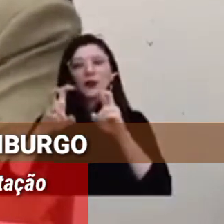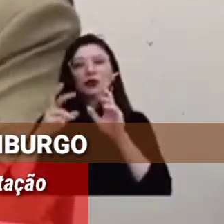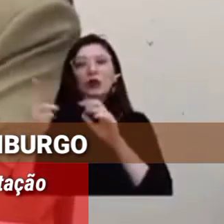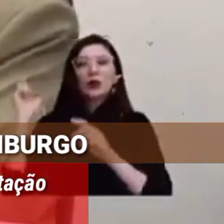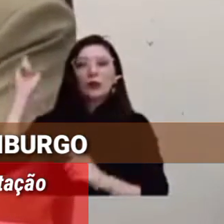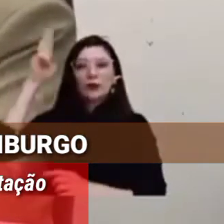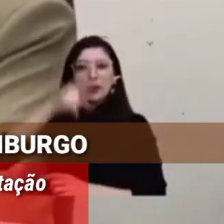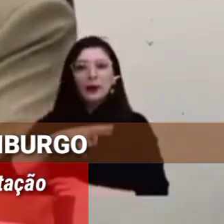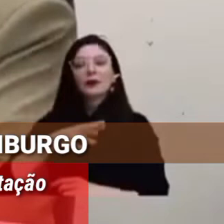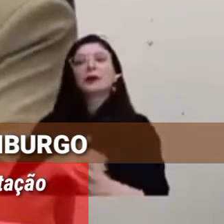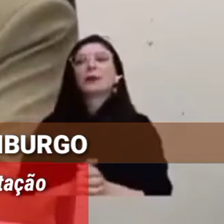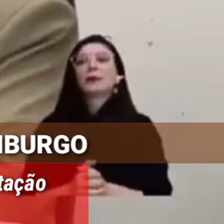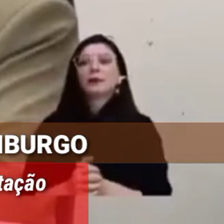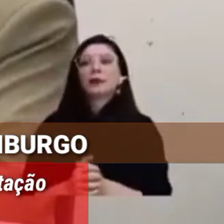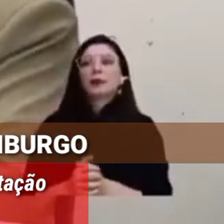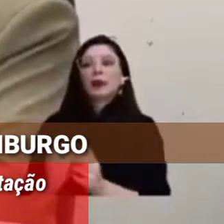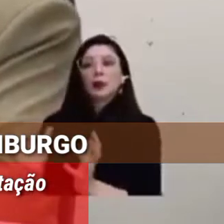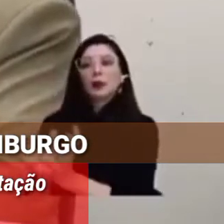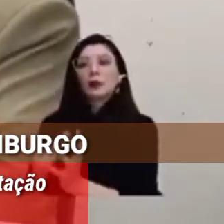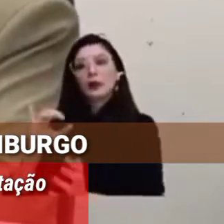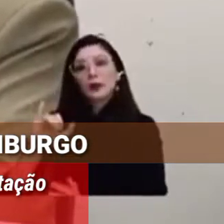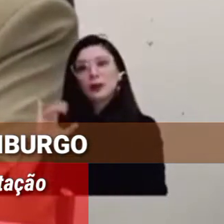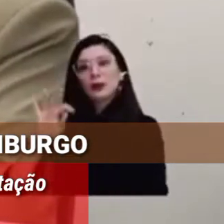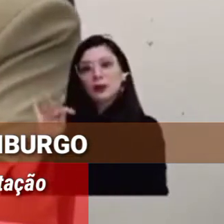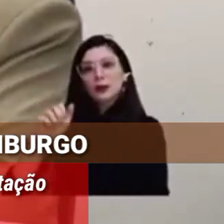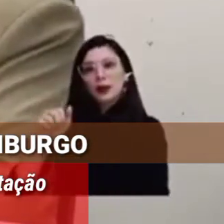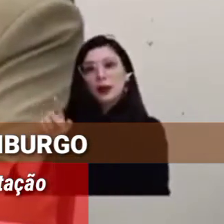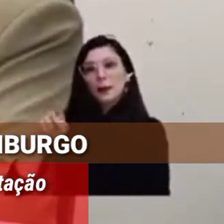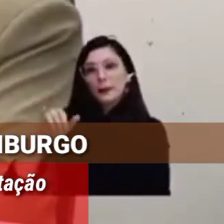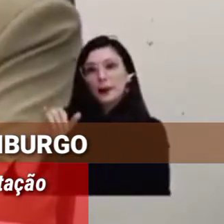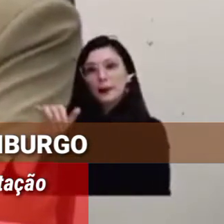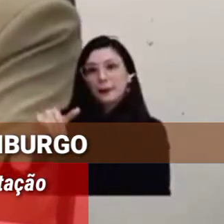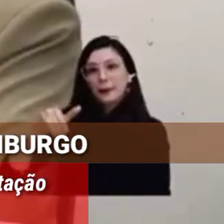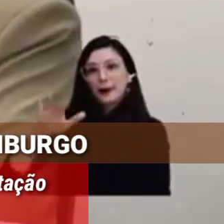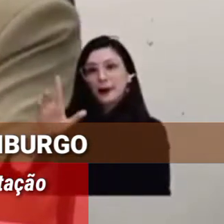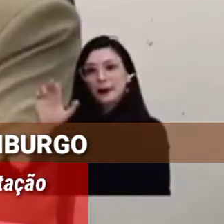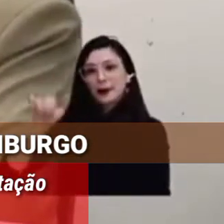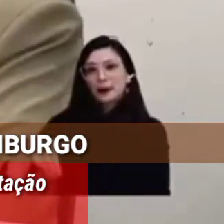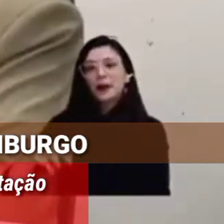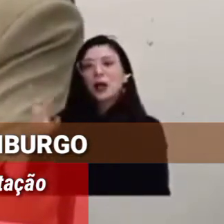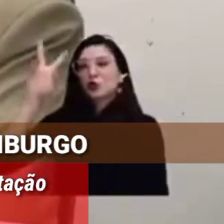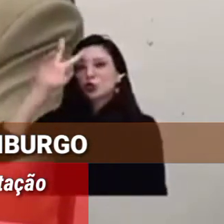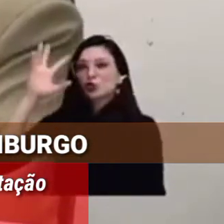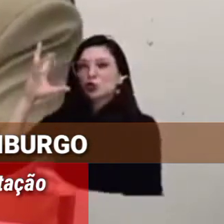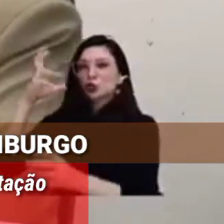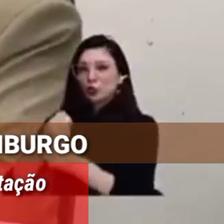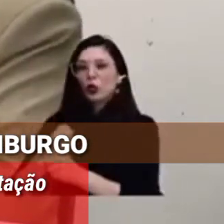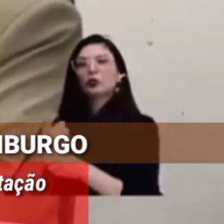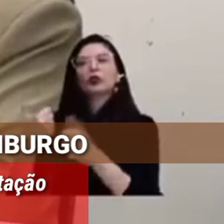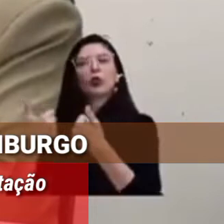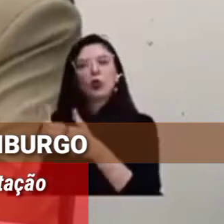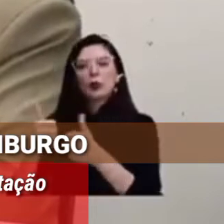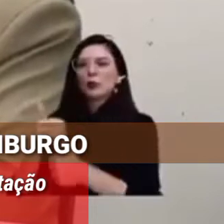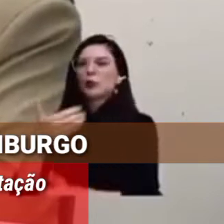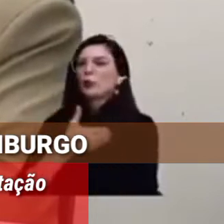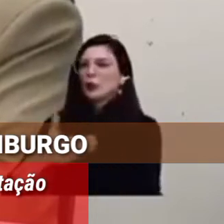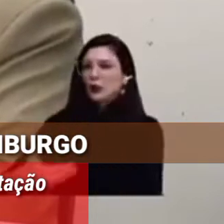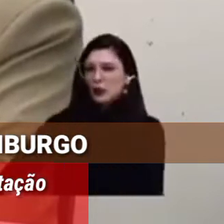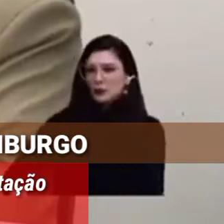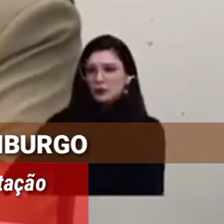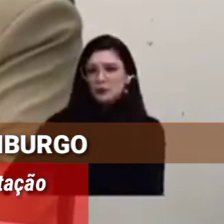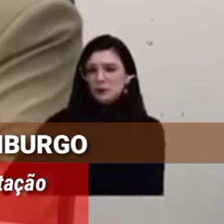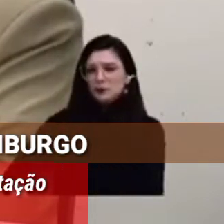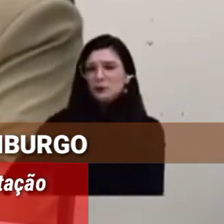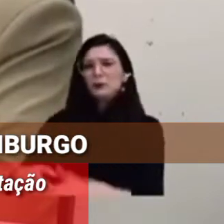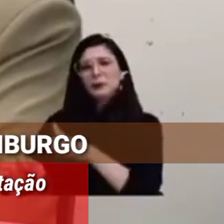Grupo Itapemirim é um grupo histórico em termos de transporte público. E a